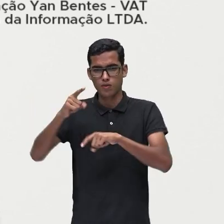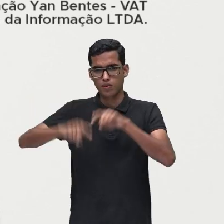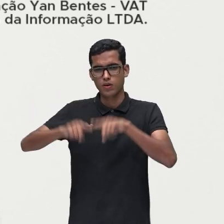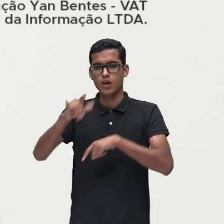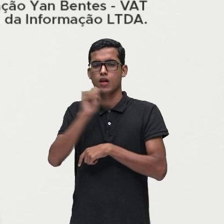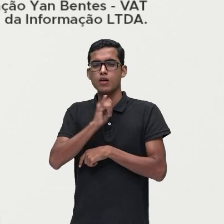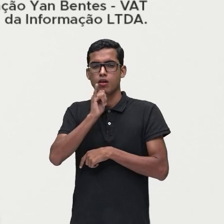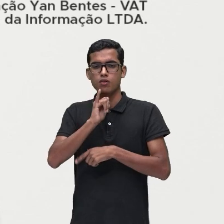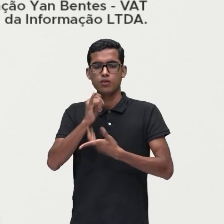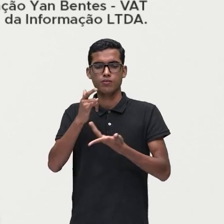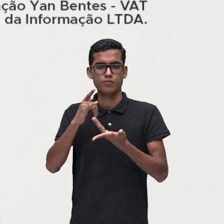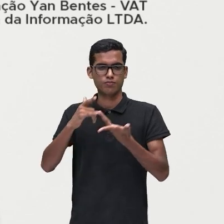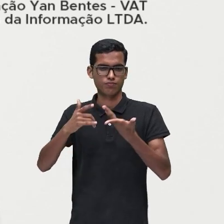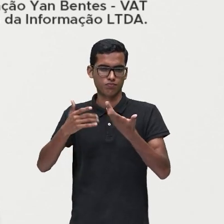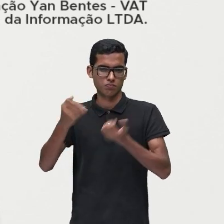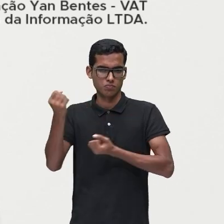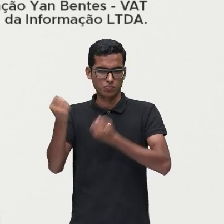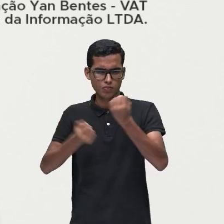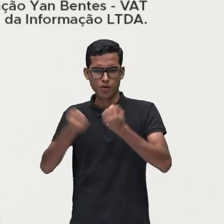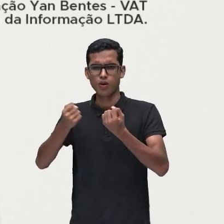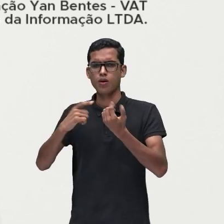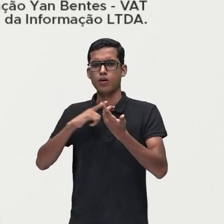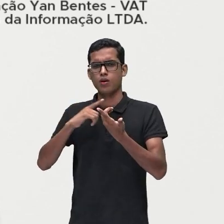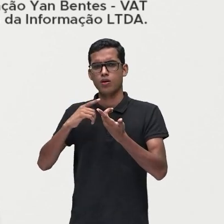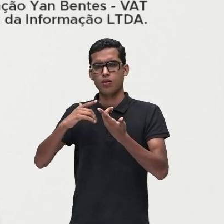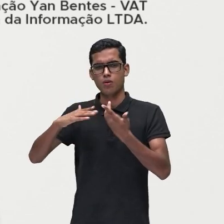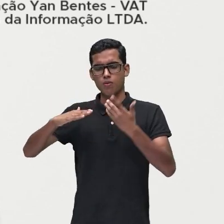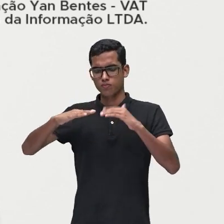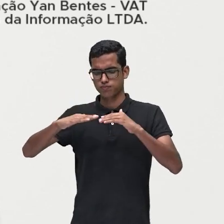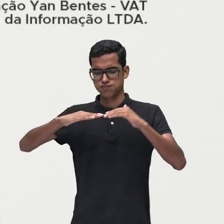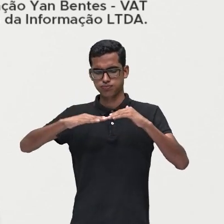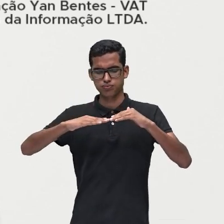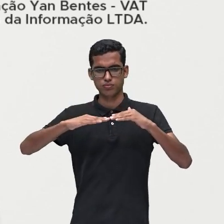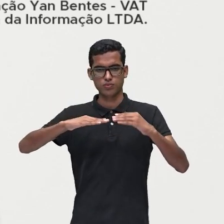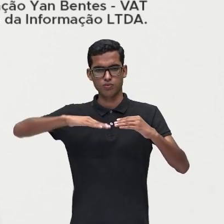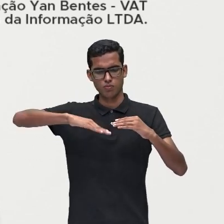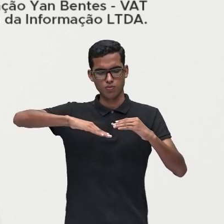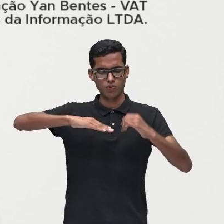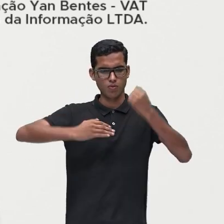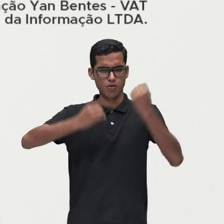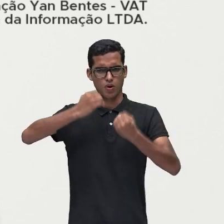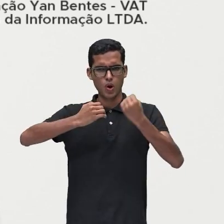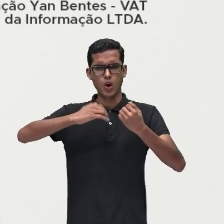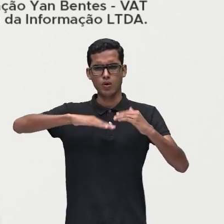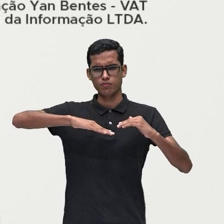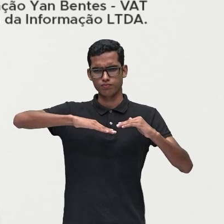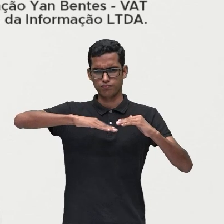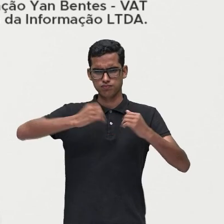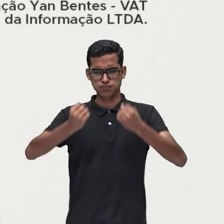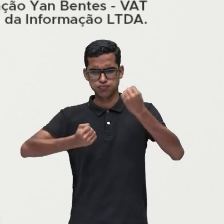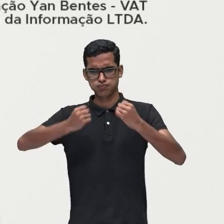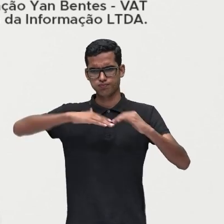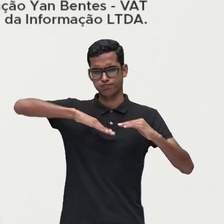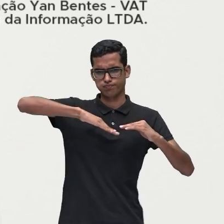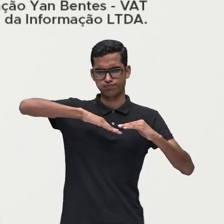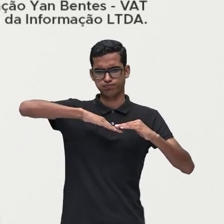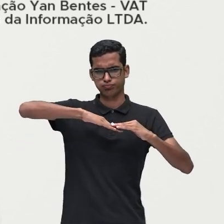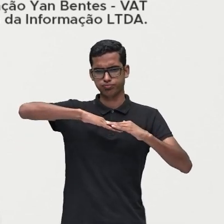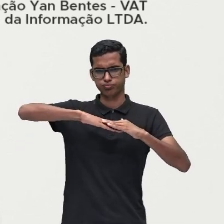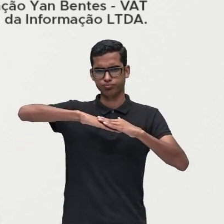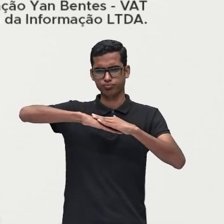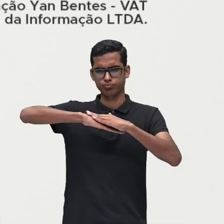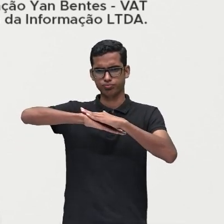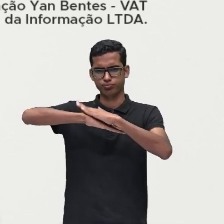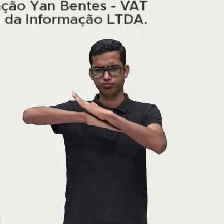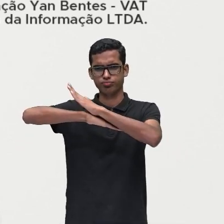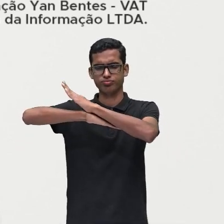rampa de garagem pela qual sobe um carro, ou uma rampa de acesso pela qual